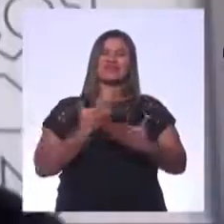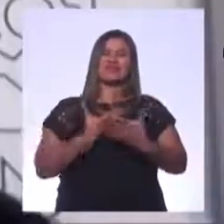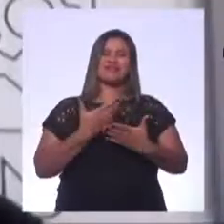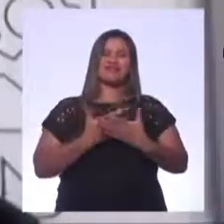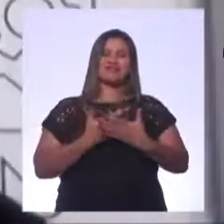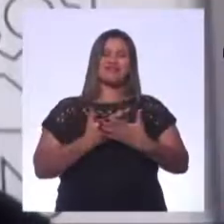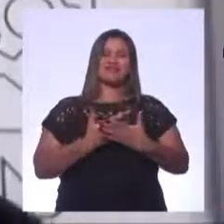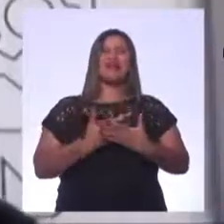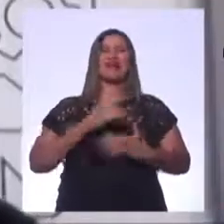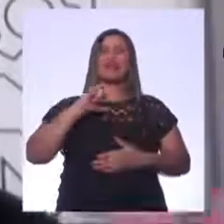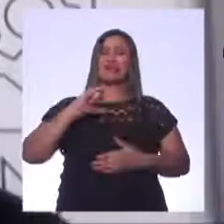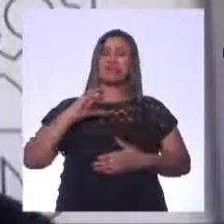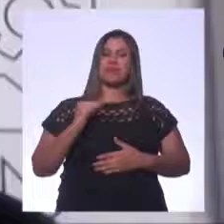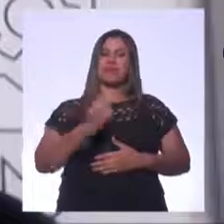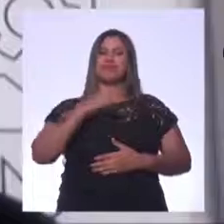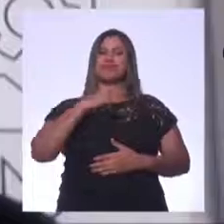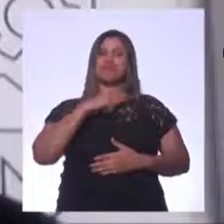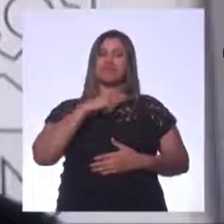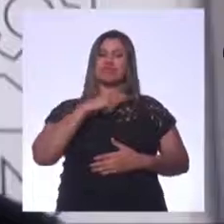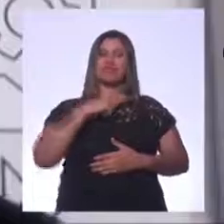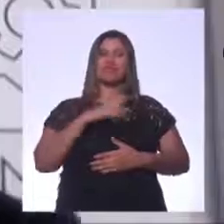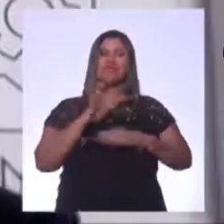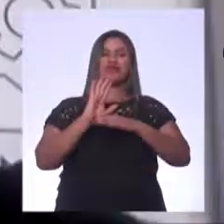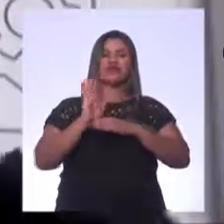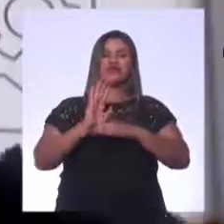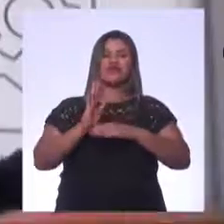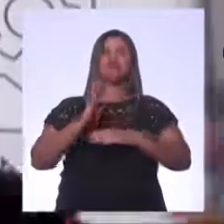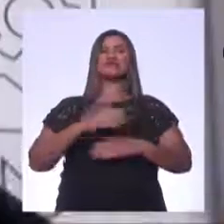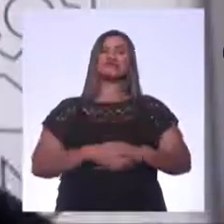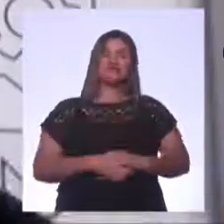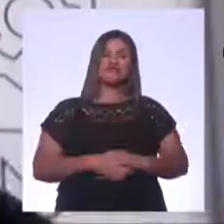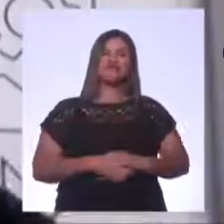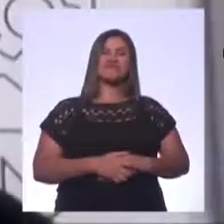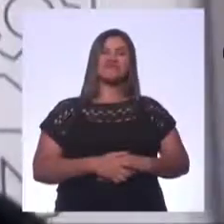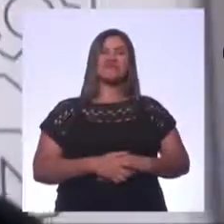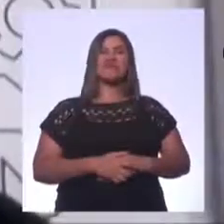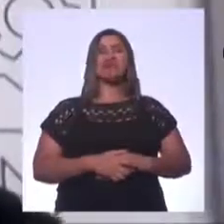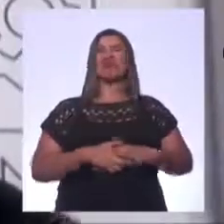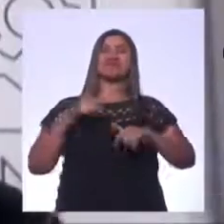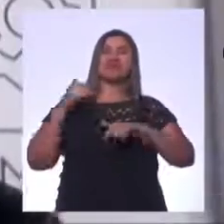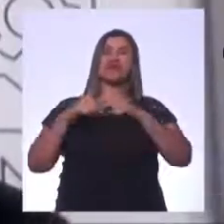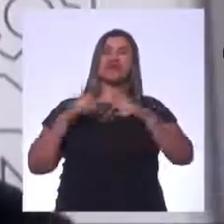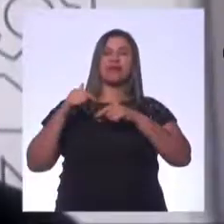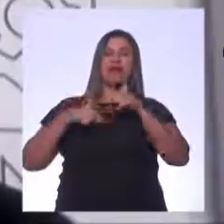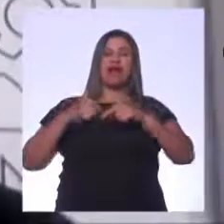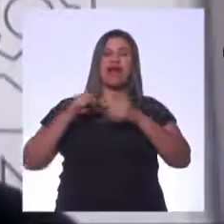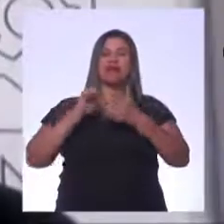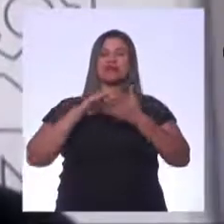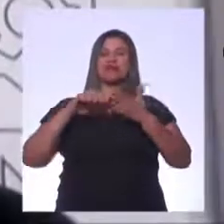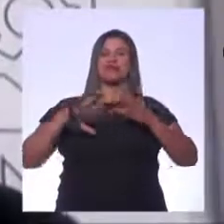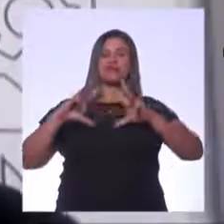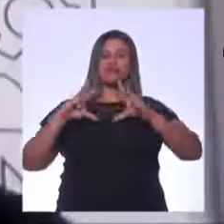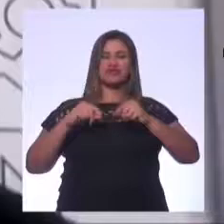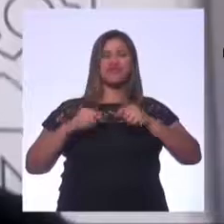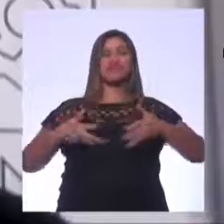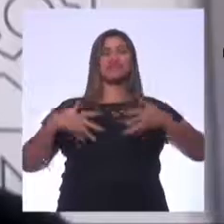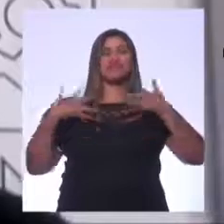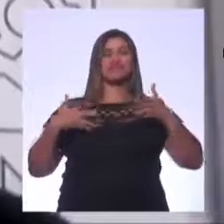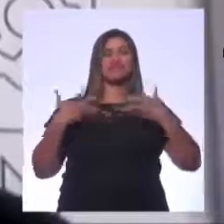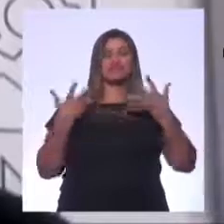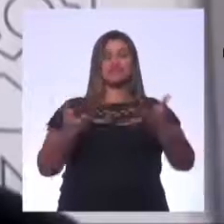que vocês tenham aproveitado, curtido muito o vídeo. Espero que esses trabalhos todos possam inspirar vocês que estão